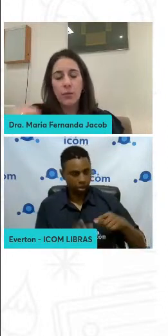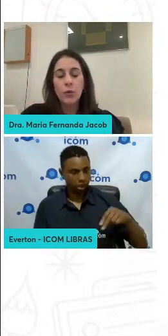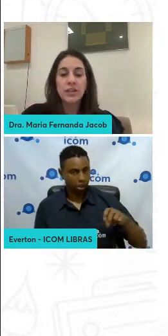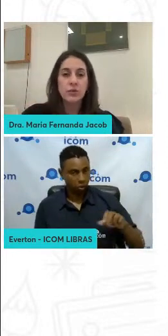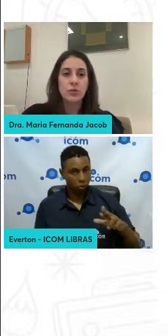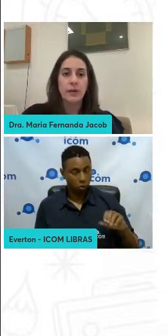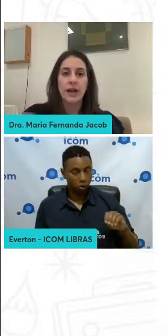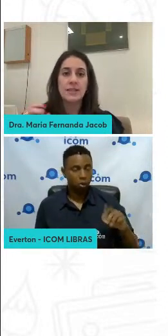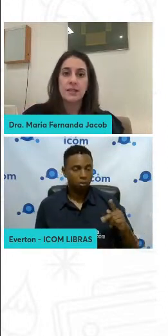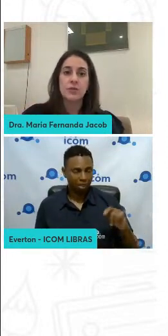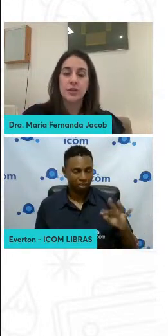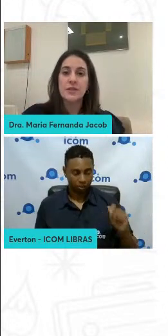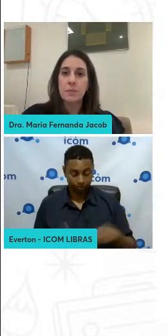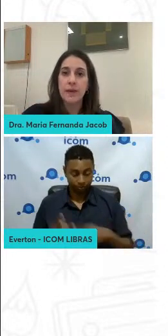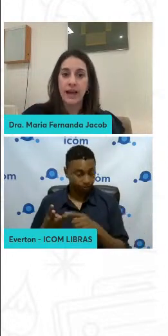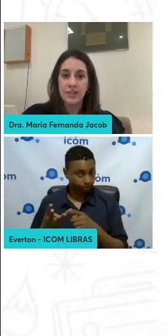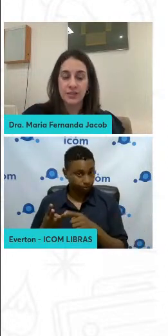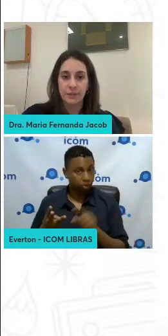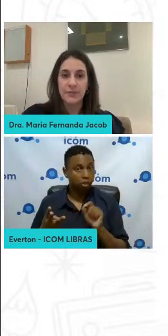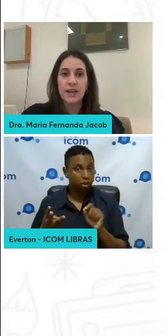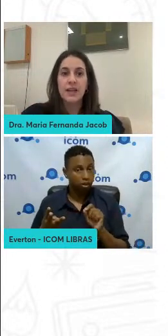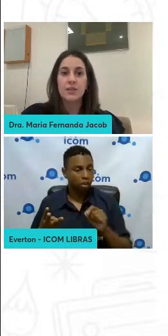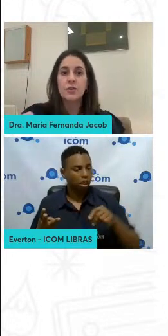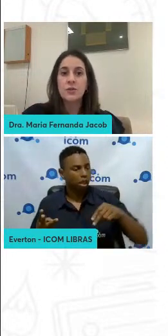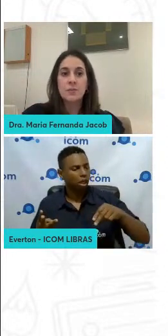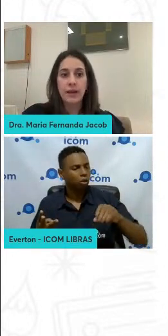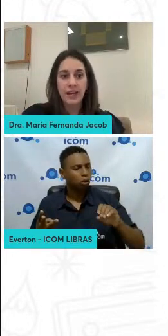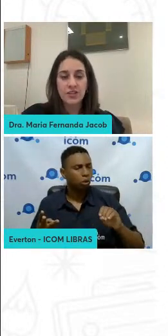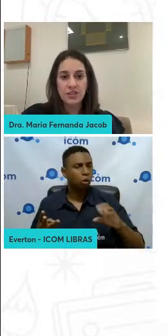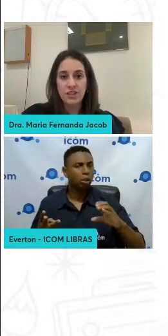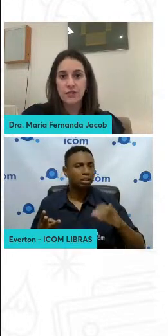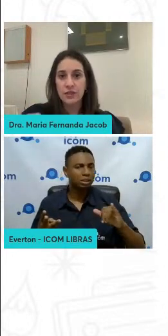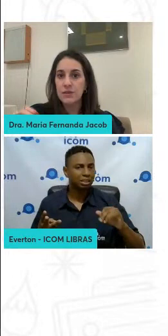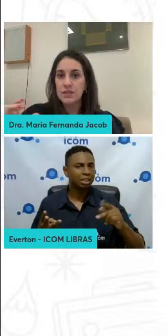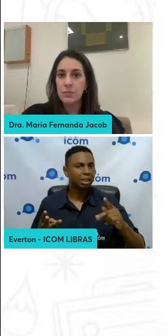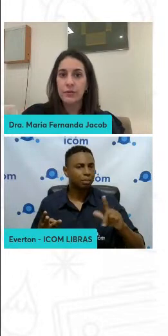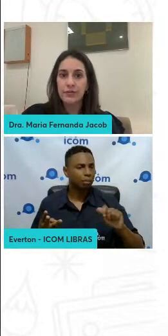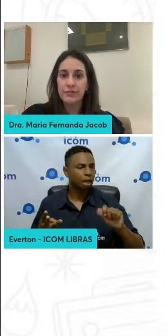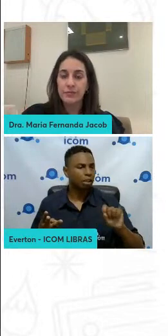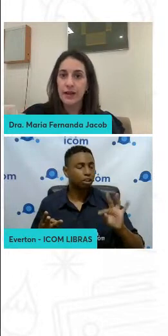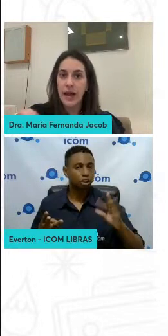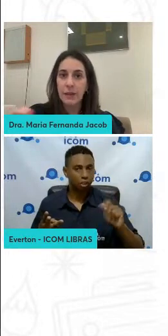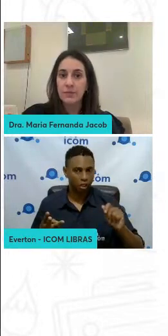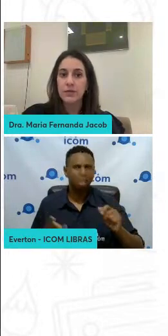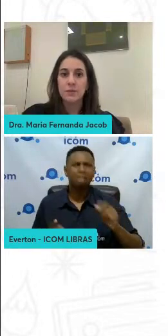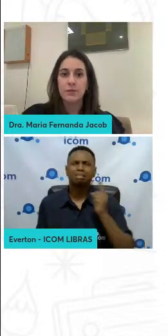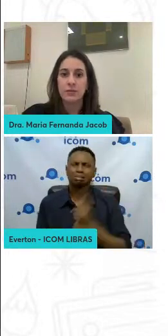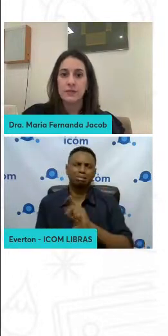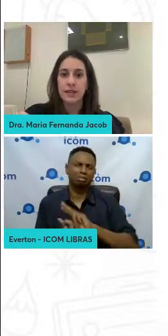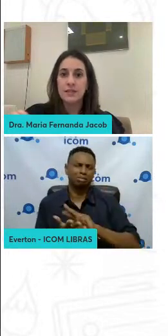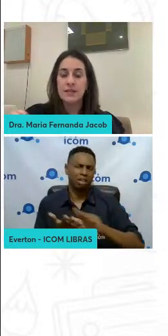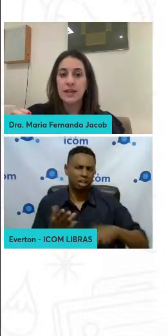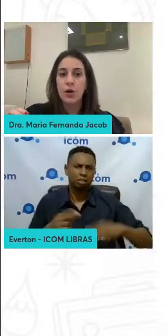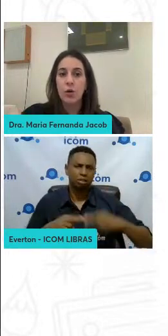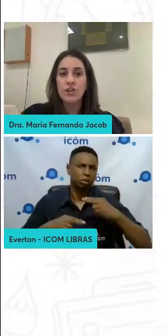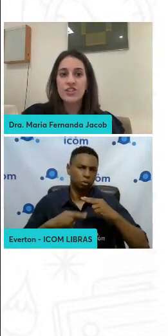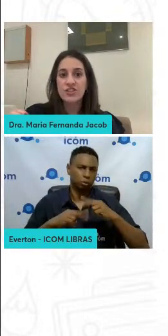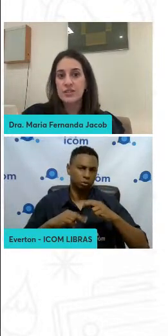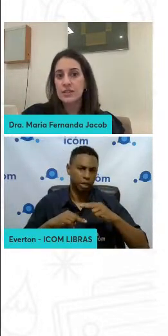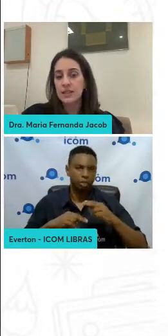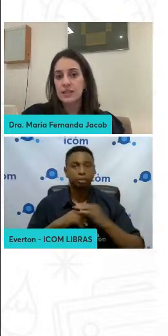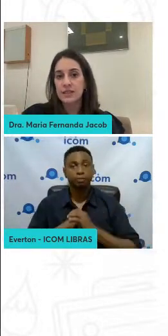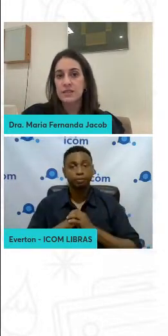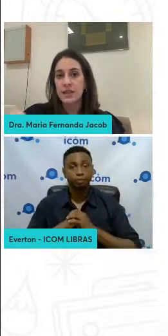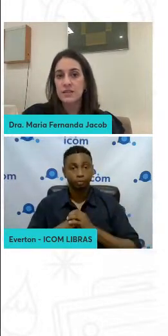gente pega muito no Pilates, é a dor nociplástica. A dor nociplástica, gente, vou dar um exemplo rápido aqui para vocês.